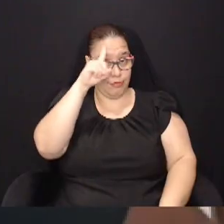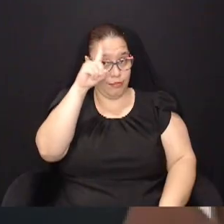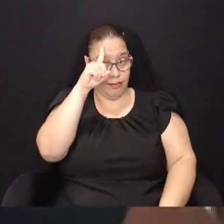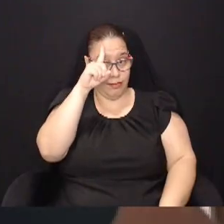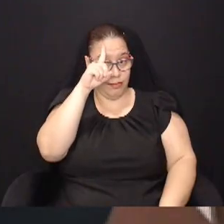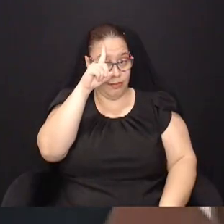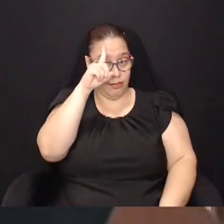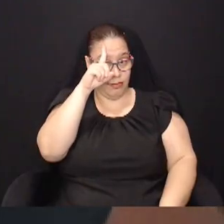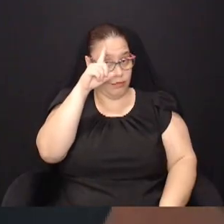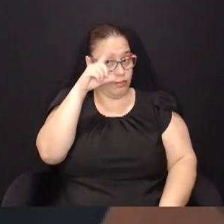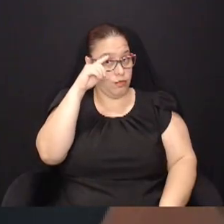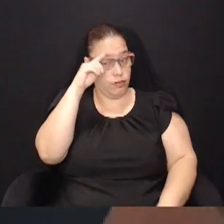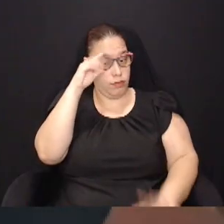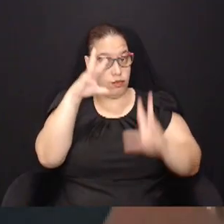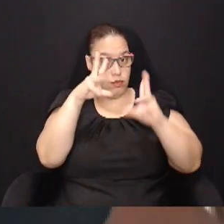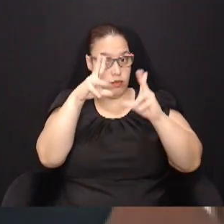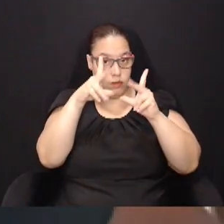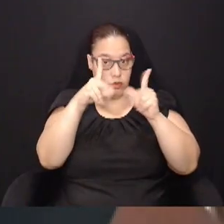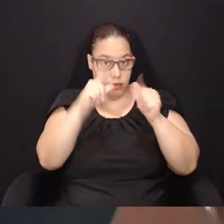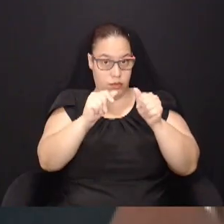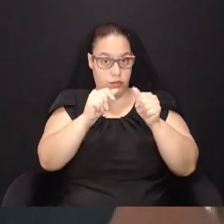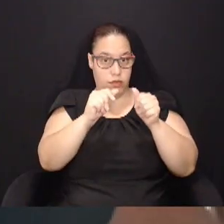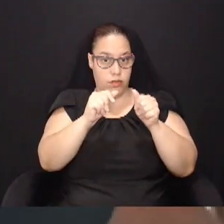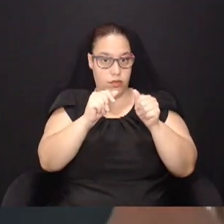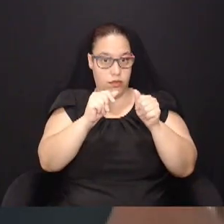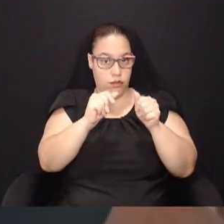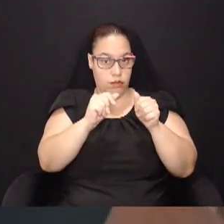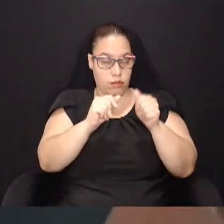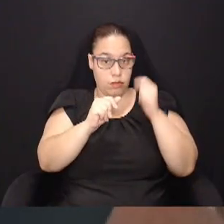todos os tipos de violência